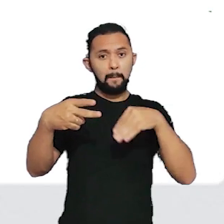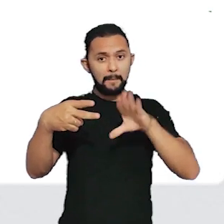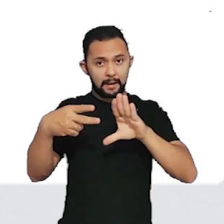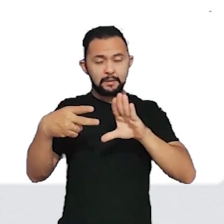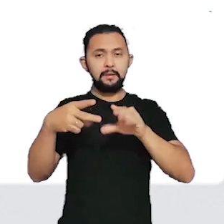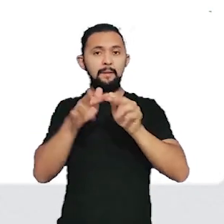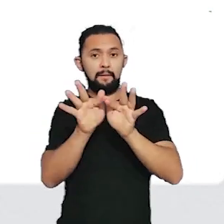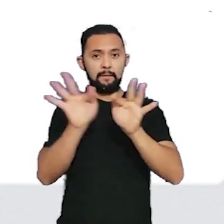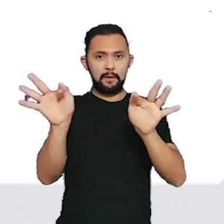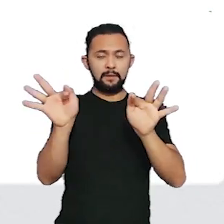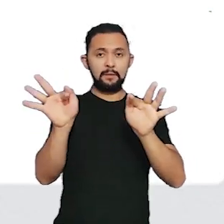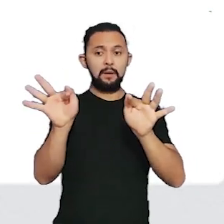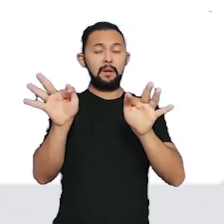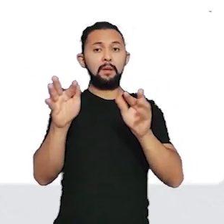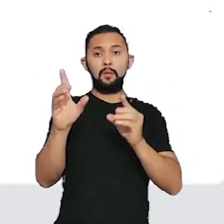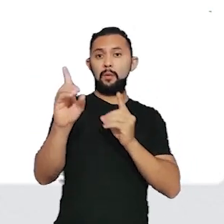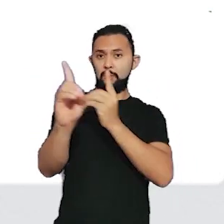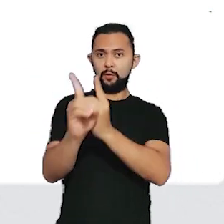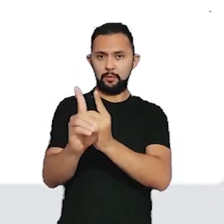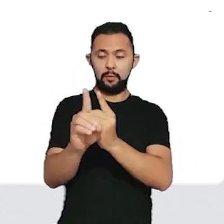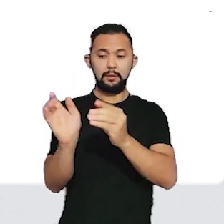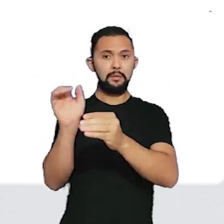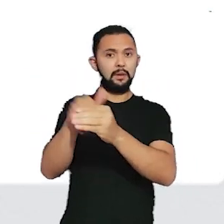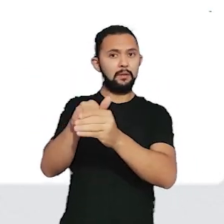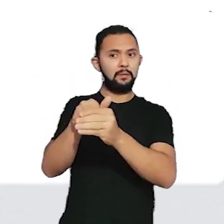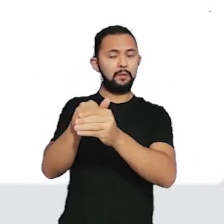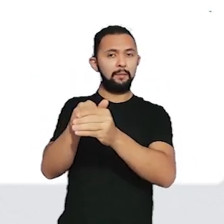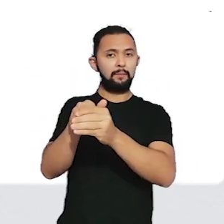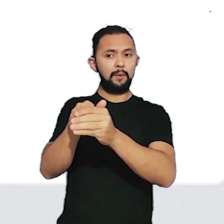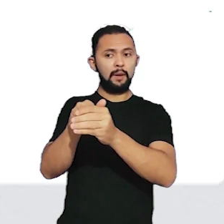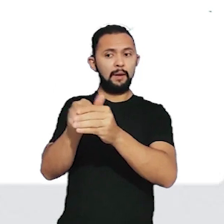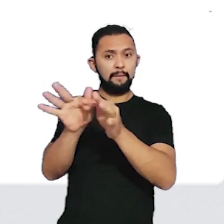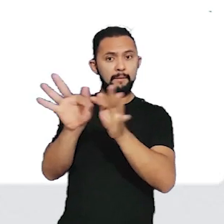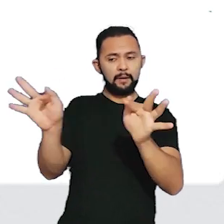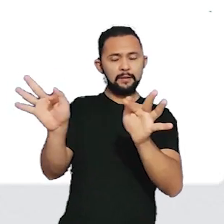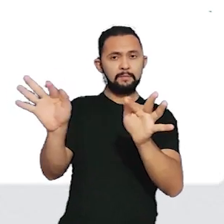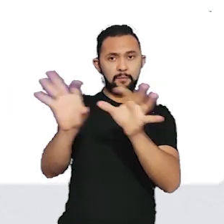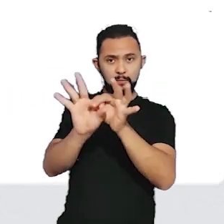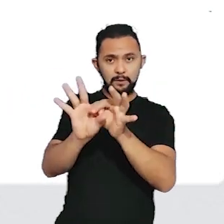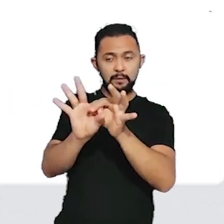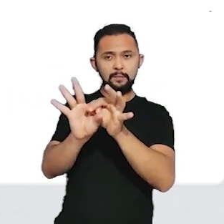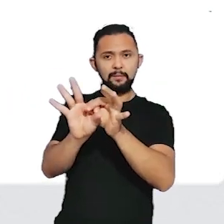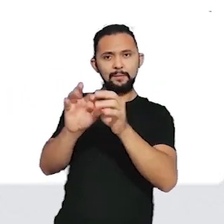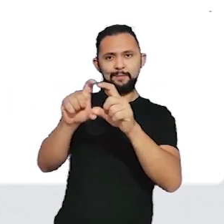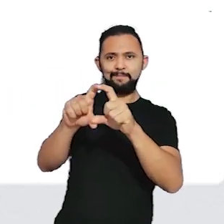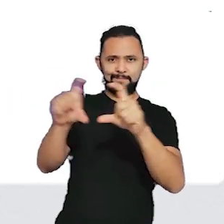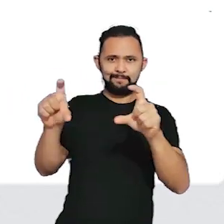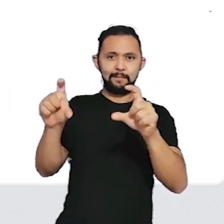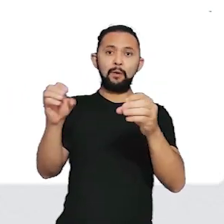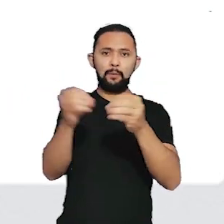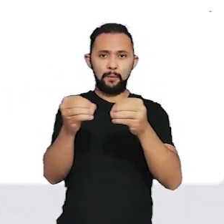só vou identificar dentro de um período composto, tá? Então, uma oração vai